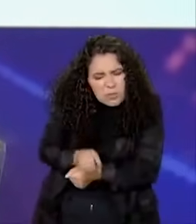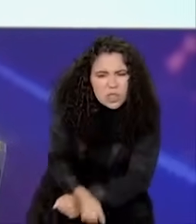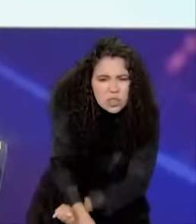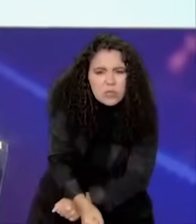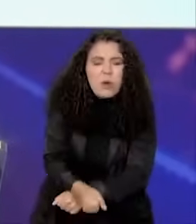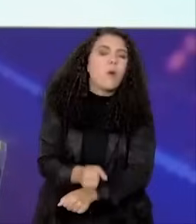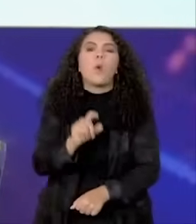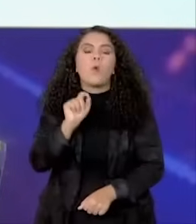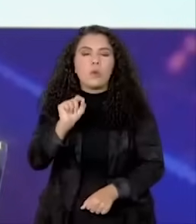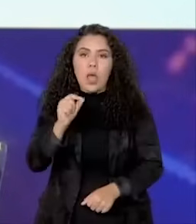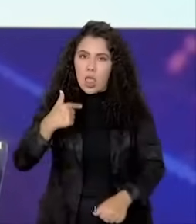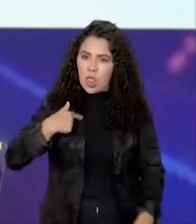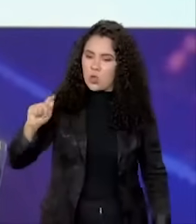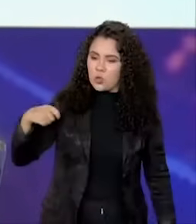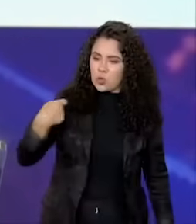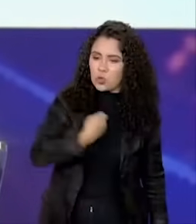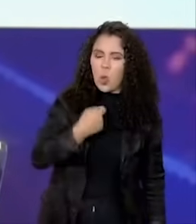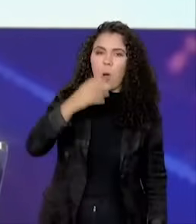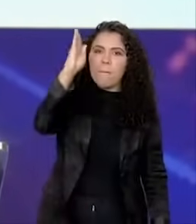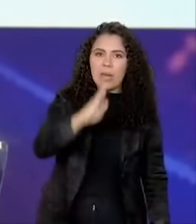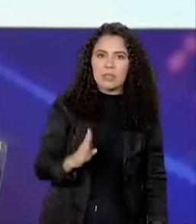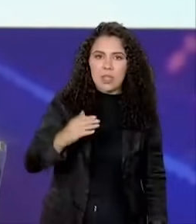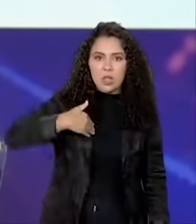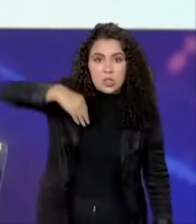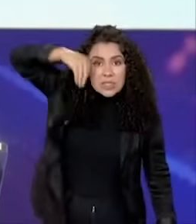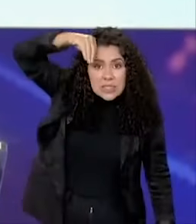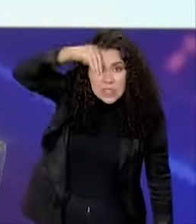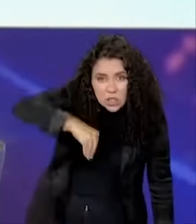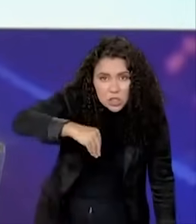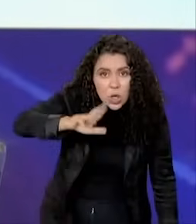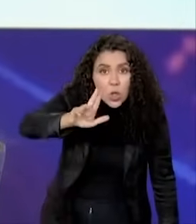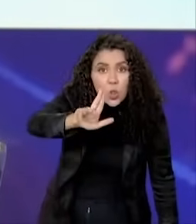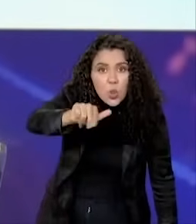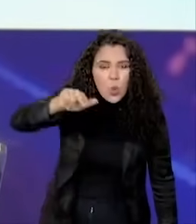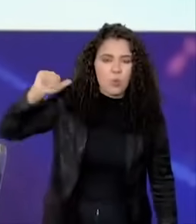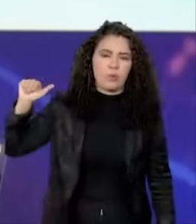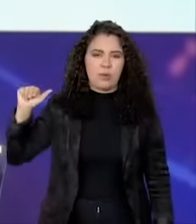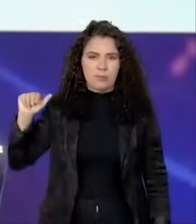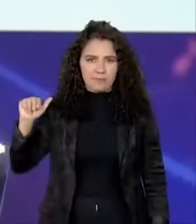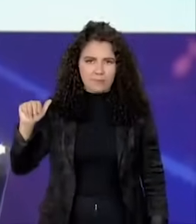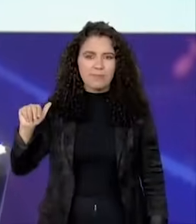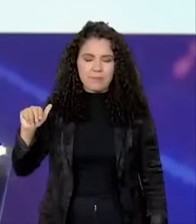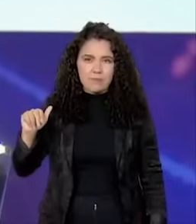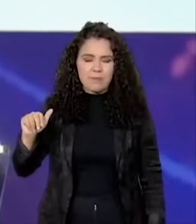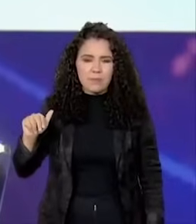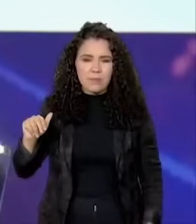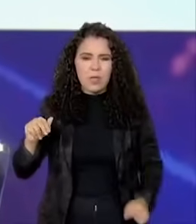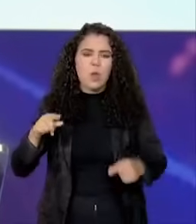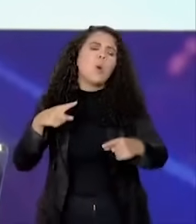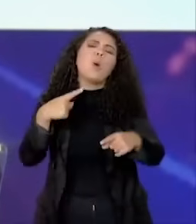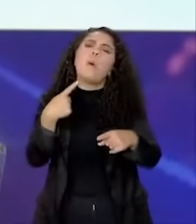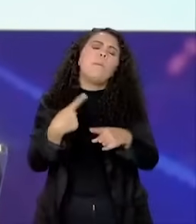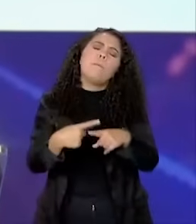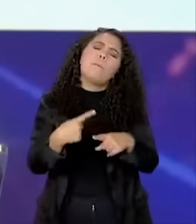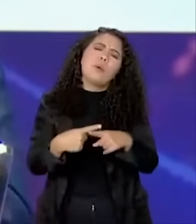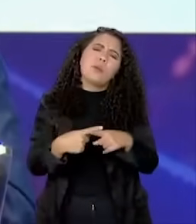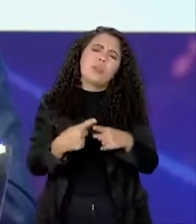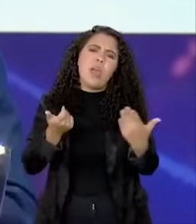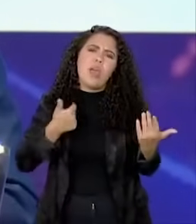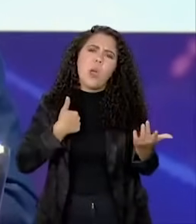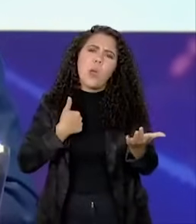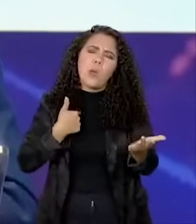dizia: eu sou brasileiro e não desisto nunca. Por que que eu comecei a minha